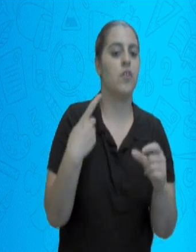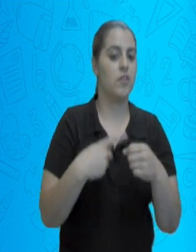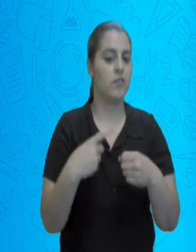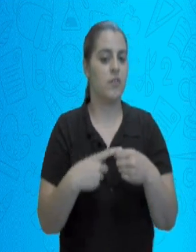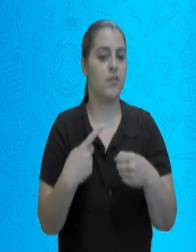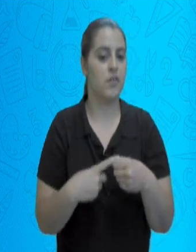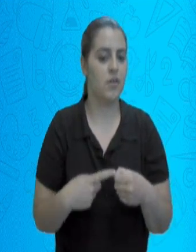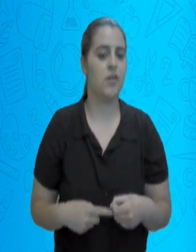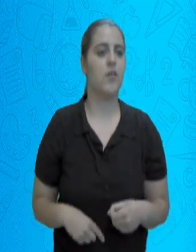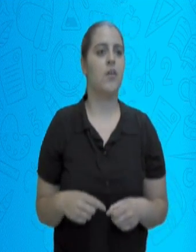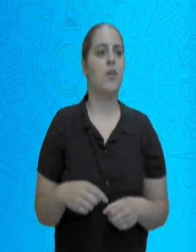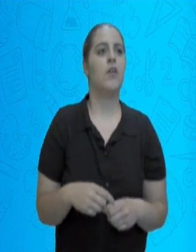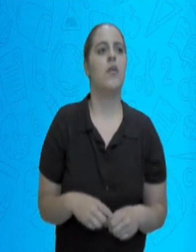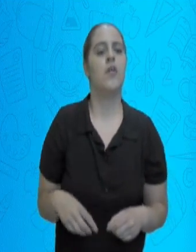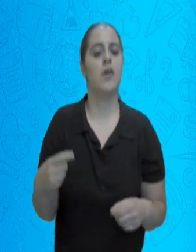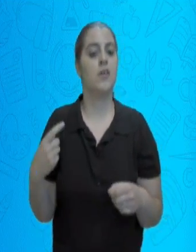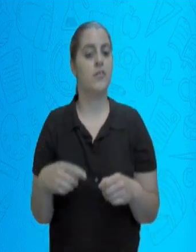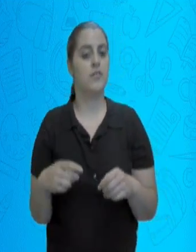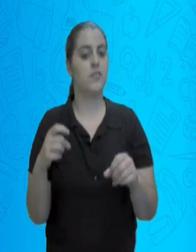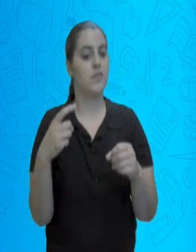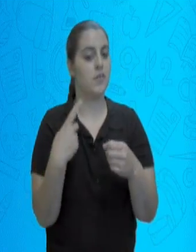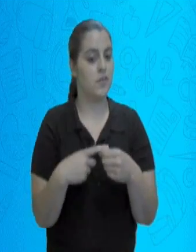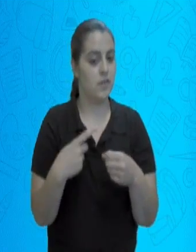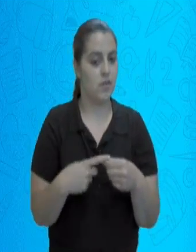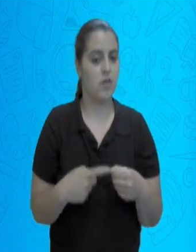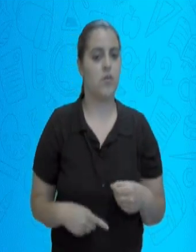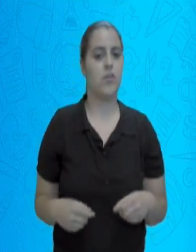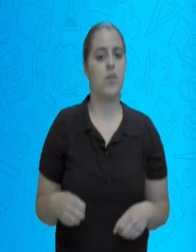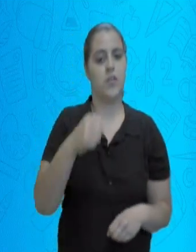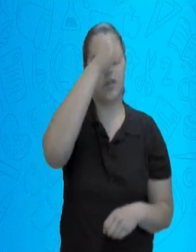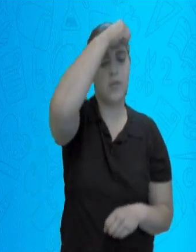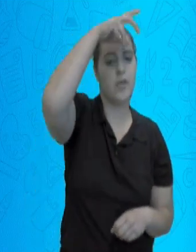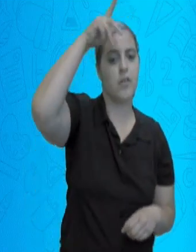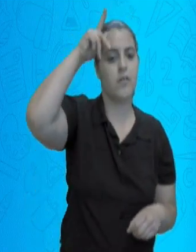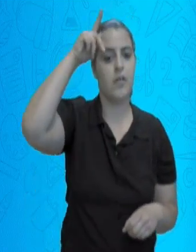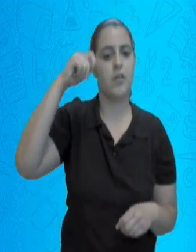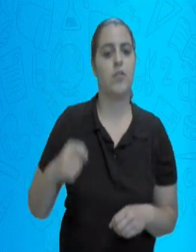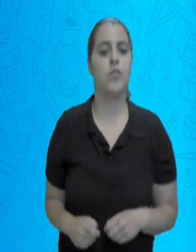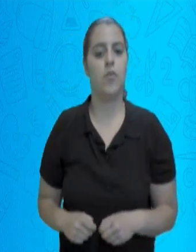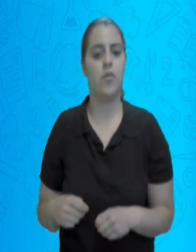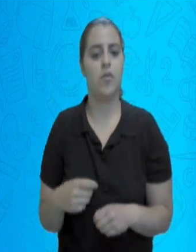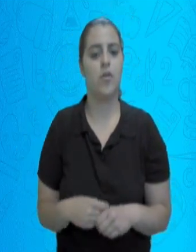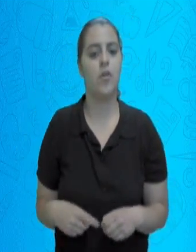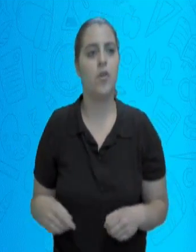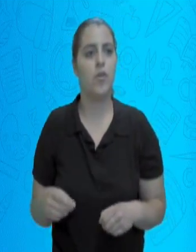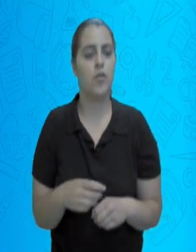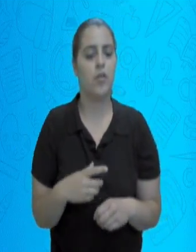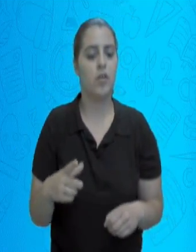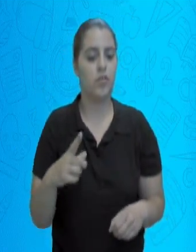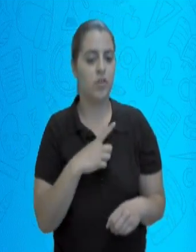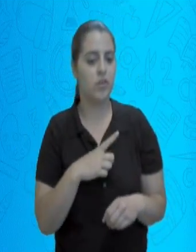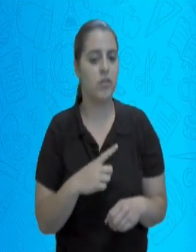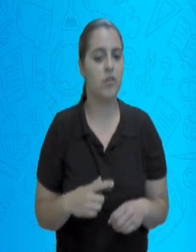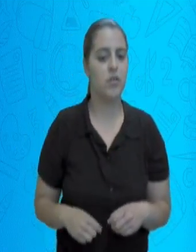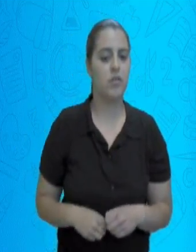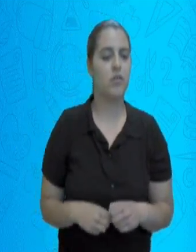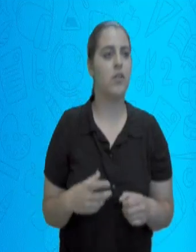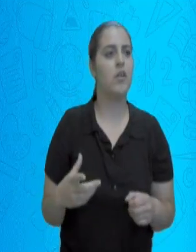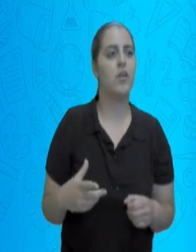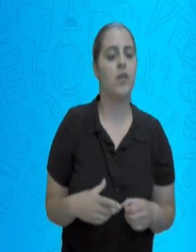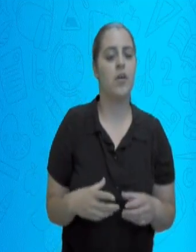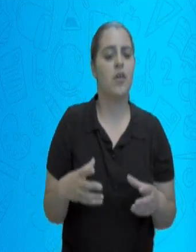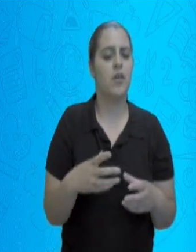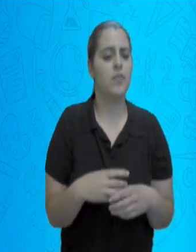A cidade sede é a cidade onde está a prefeitura, é a cidade onde tem essa questão